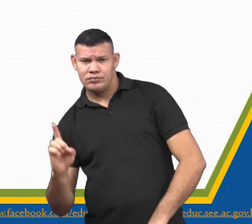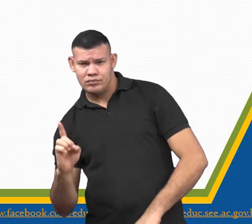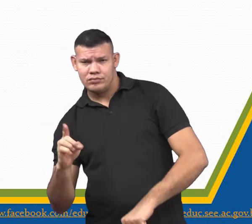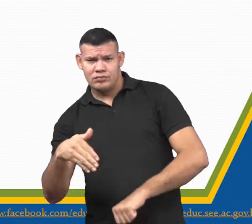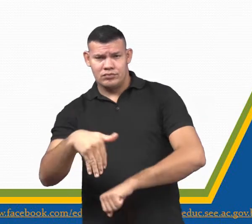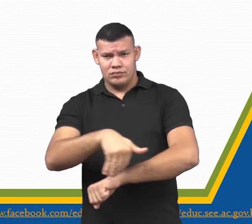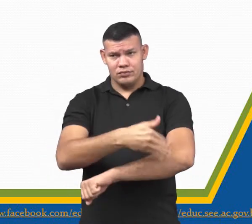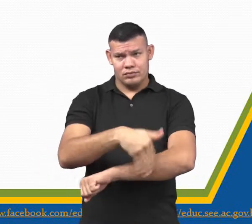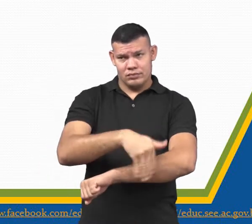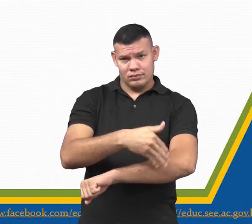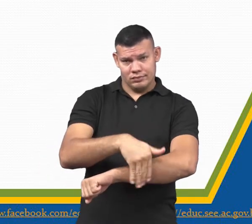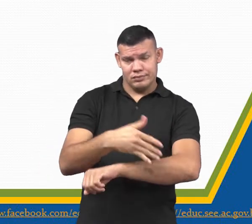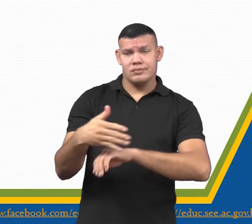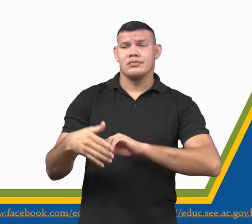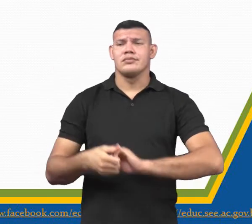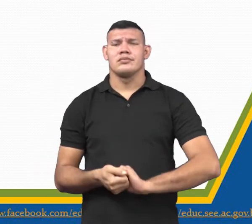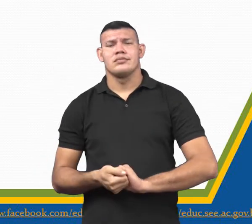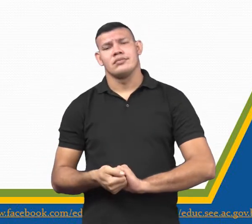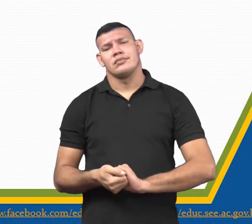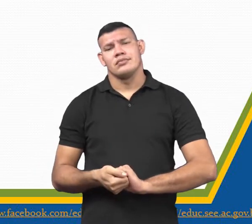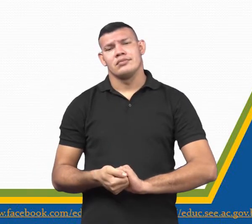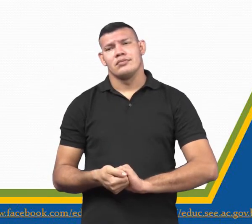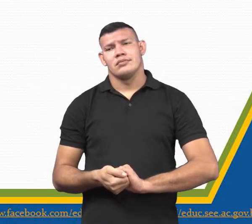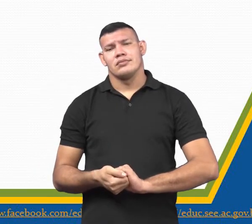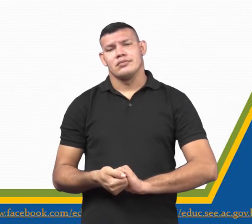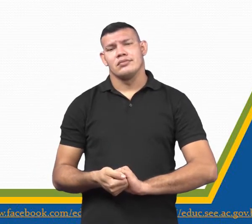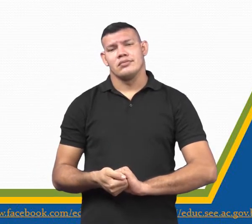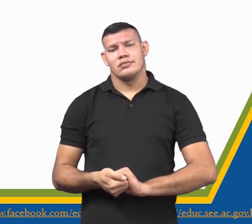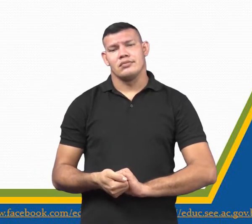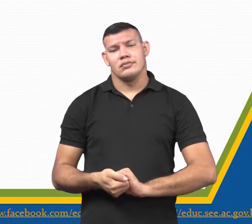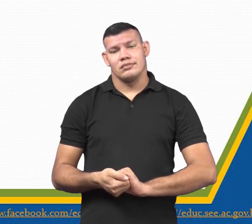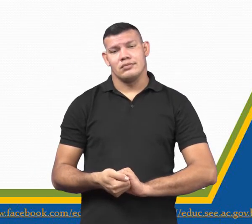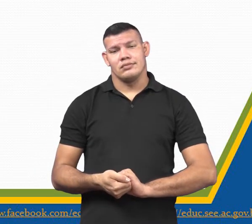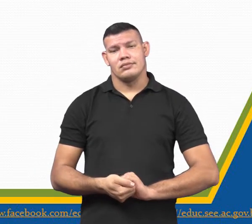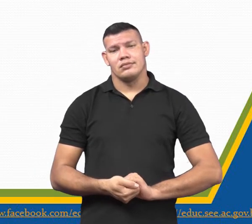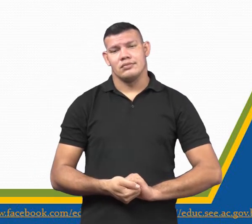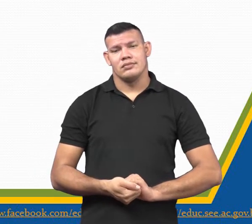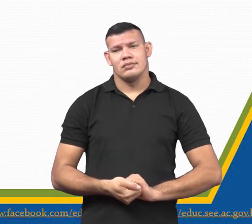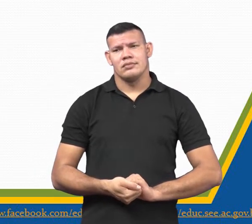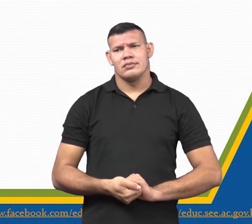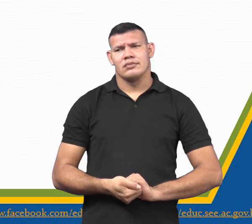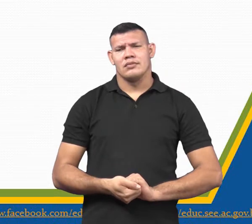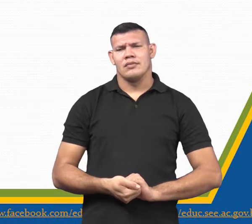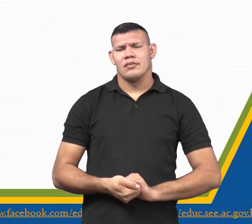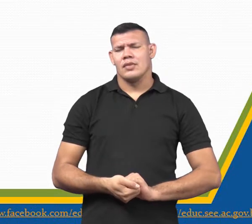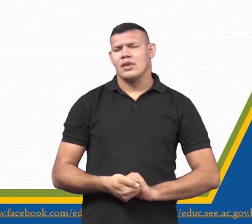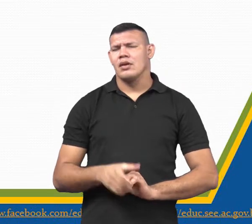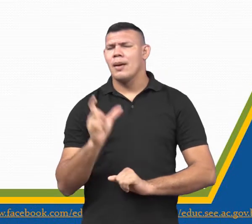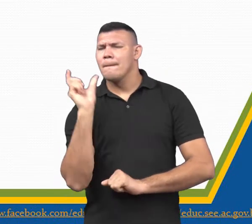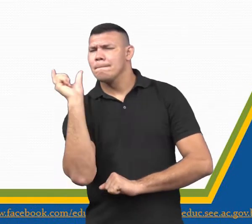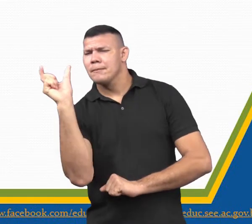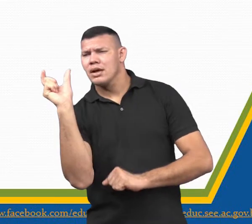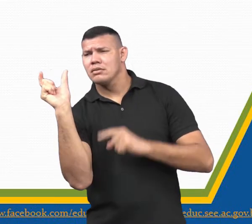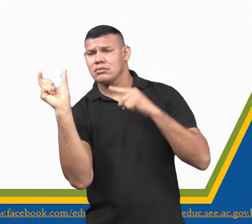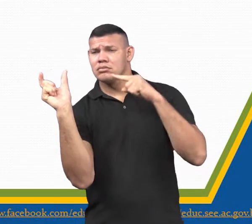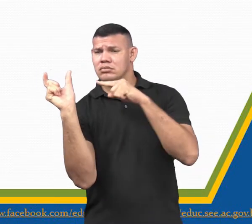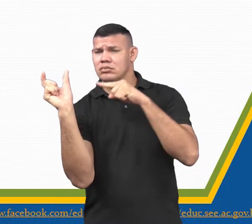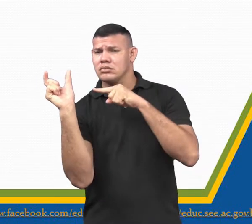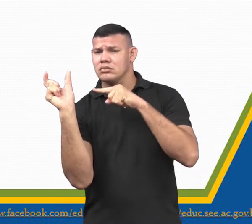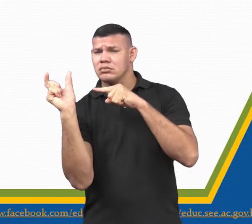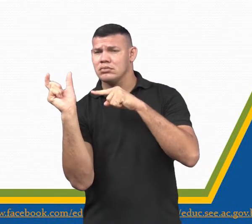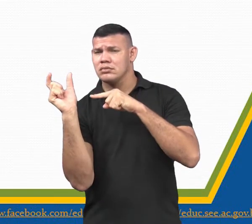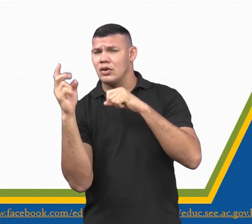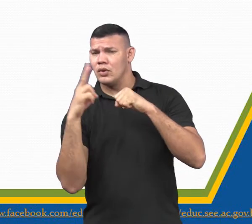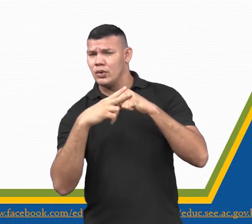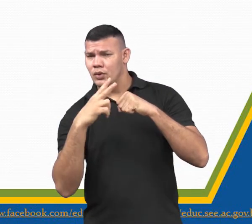Para chegar ao restaurante, dobre na direita na próxima rua. Qual é a palavrinha que vai marcar para nós o imperativo? Pessoal, é